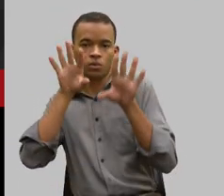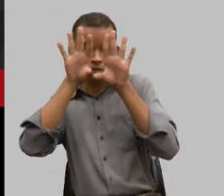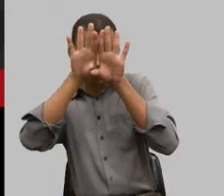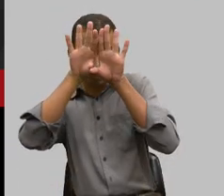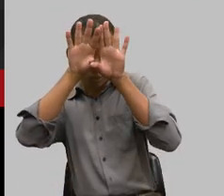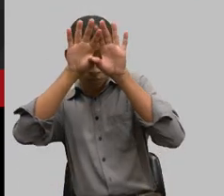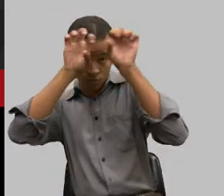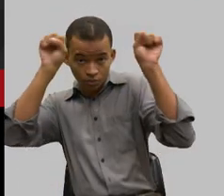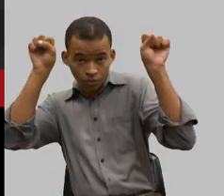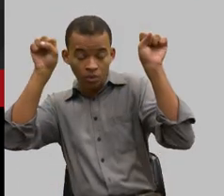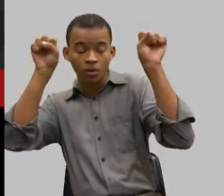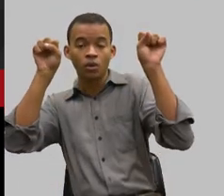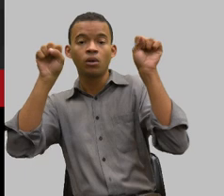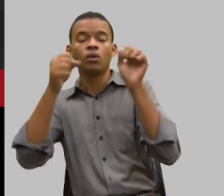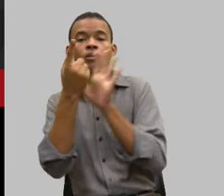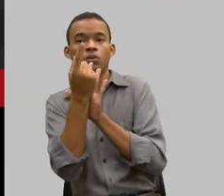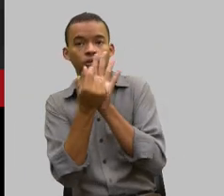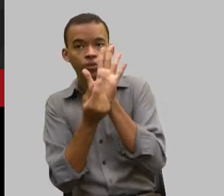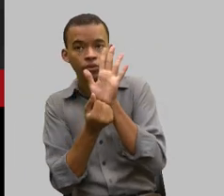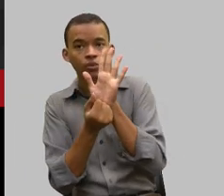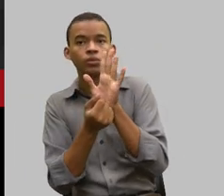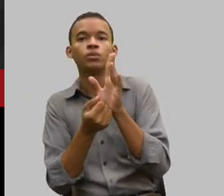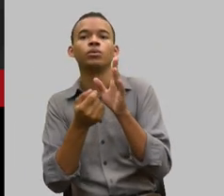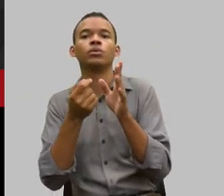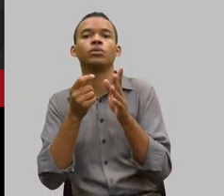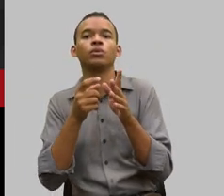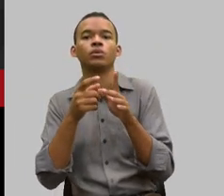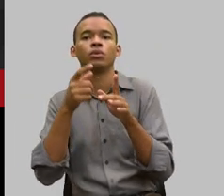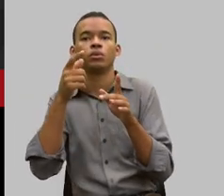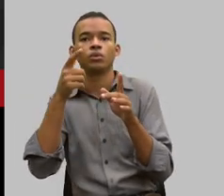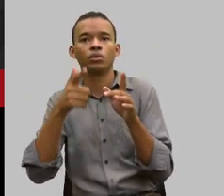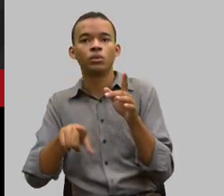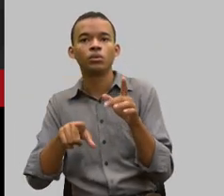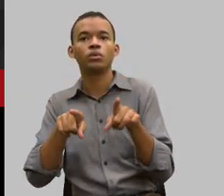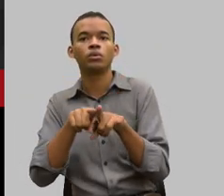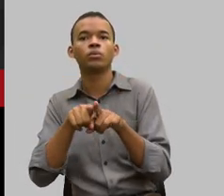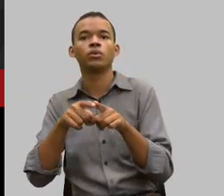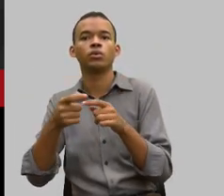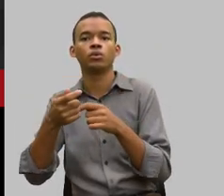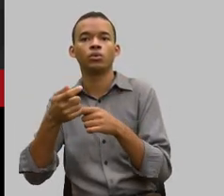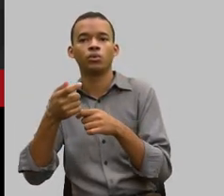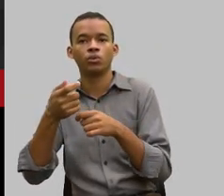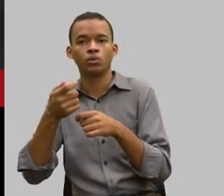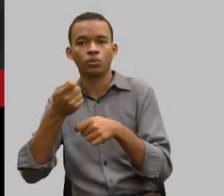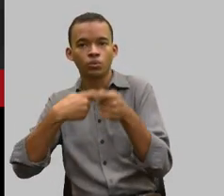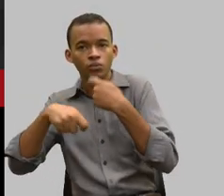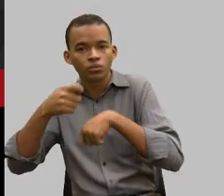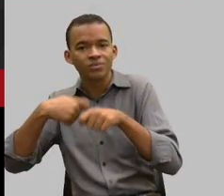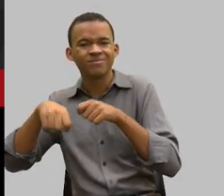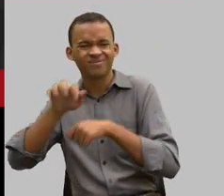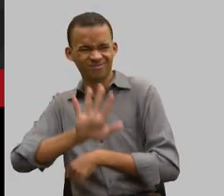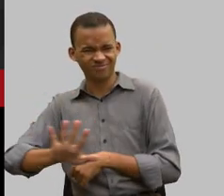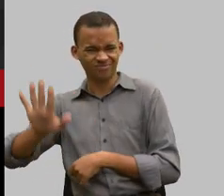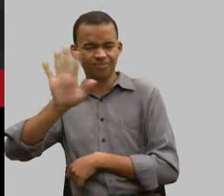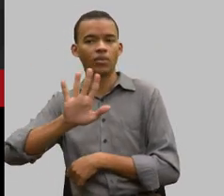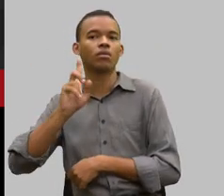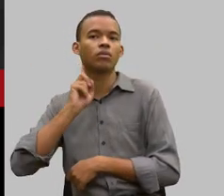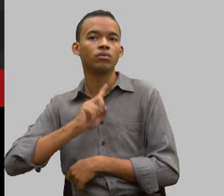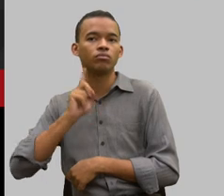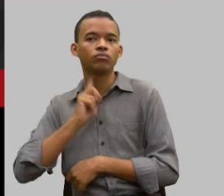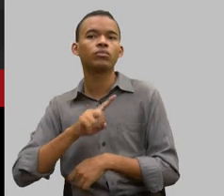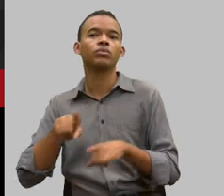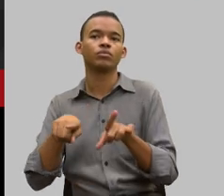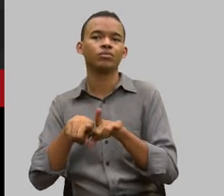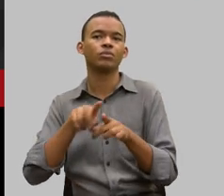pela Controladoria Geral do Estado E aí obviamente pelas pessoas que eh trabalham em conjunto com a